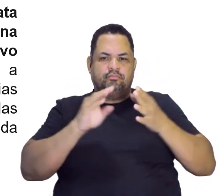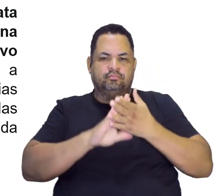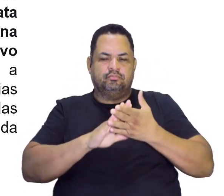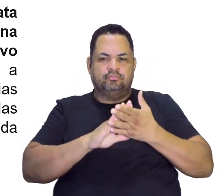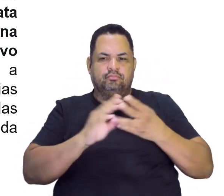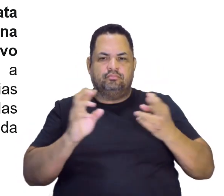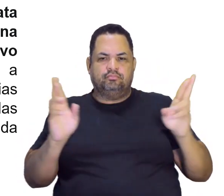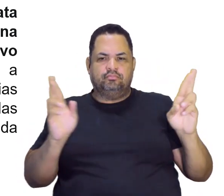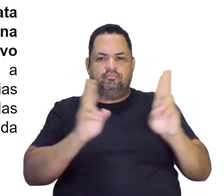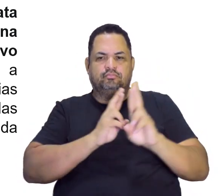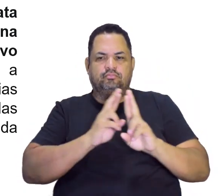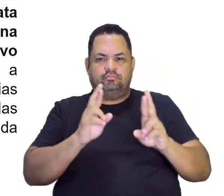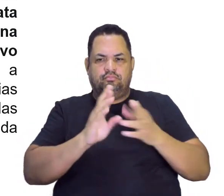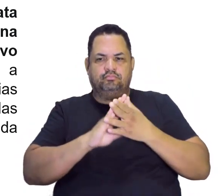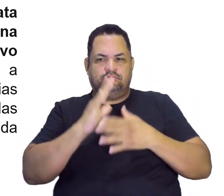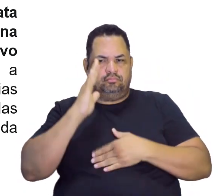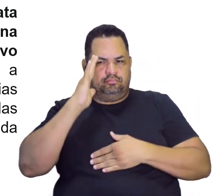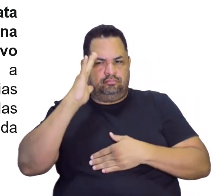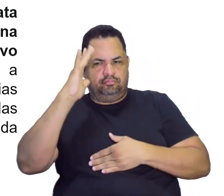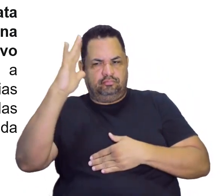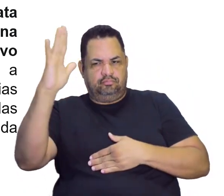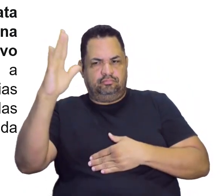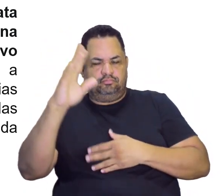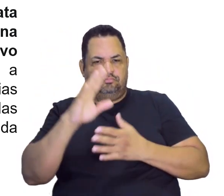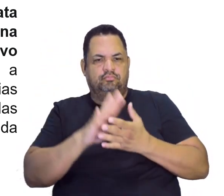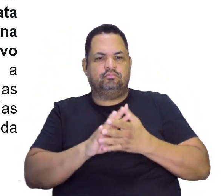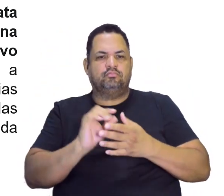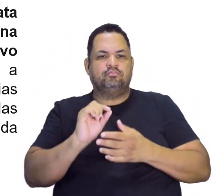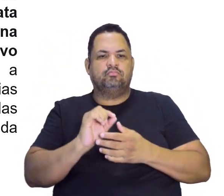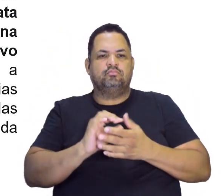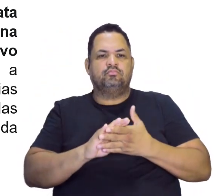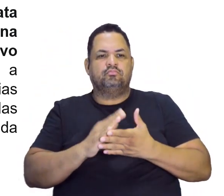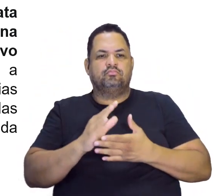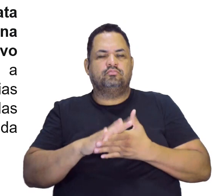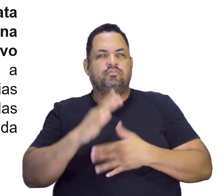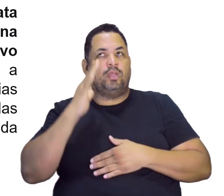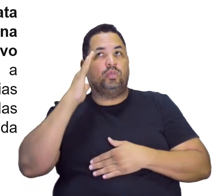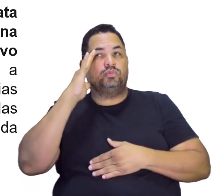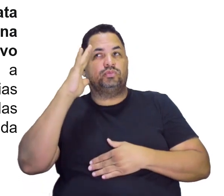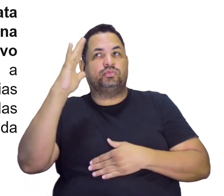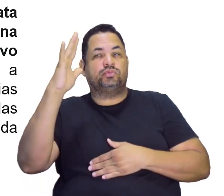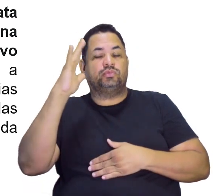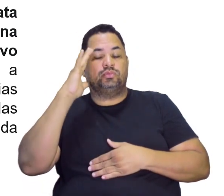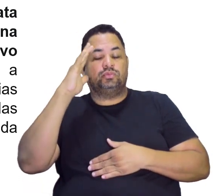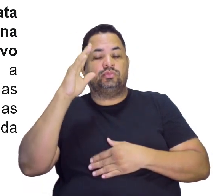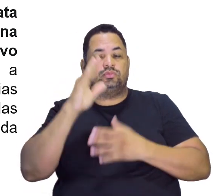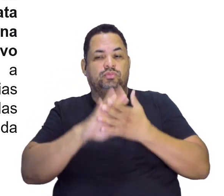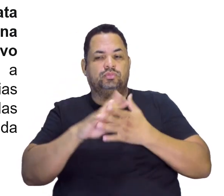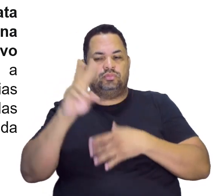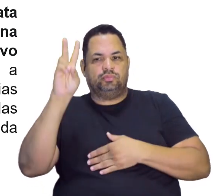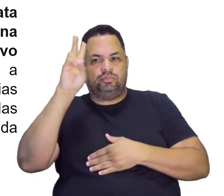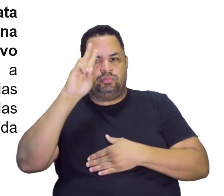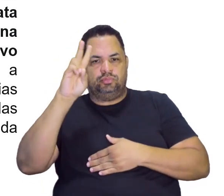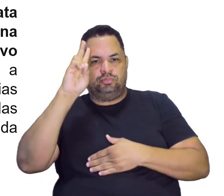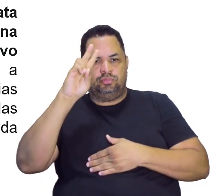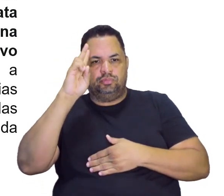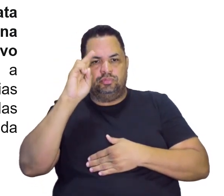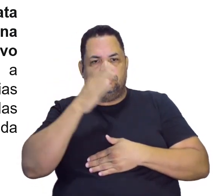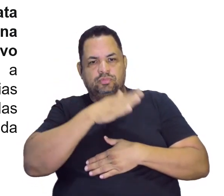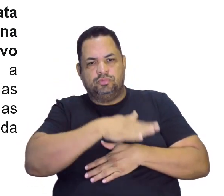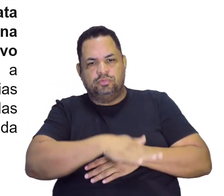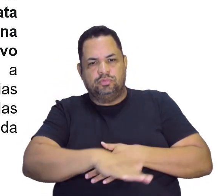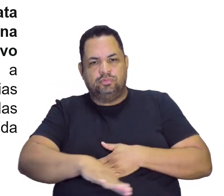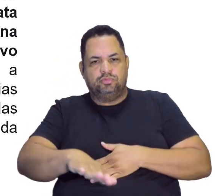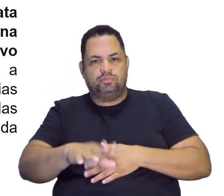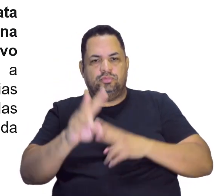temas relacionados ao Imaginário ao sonhos lembranças da